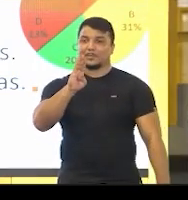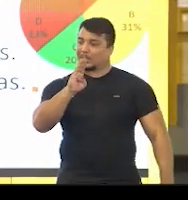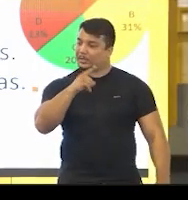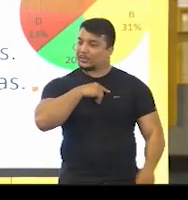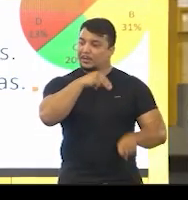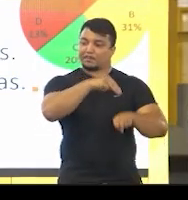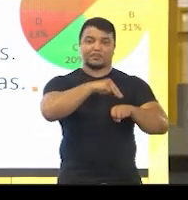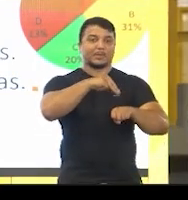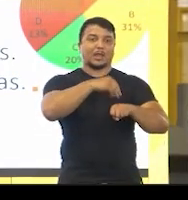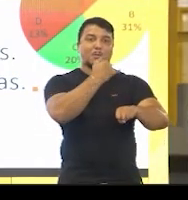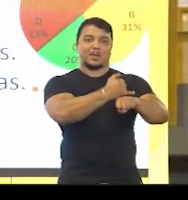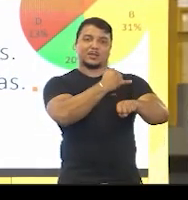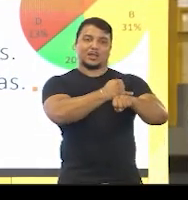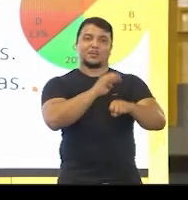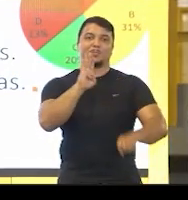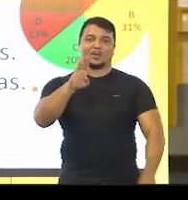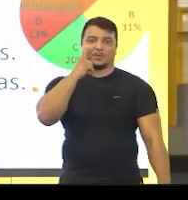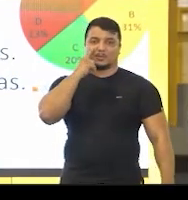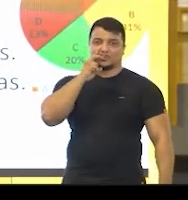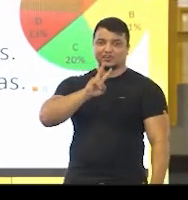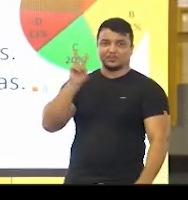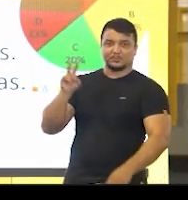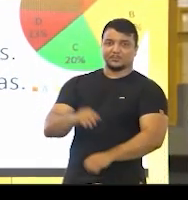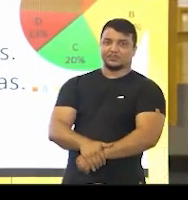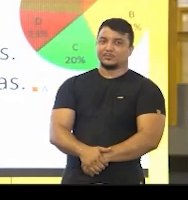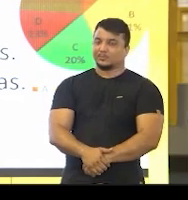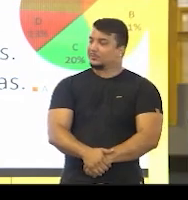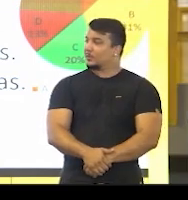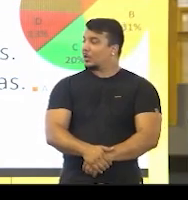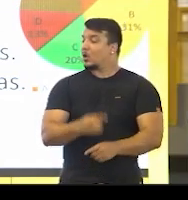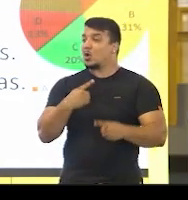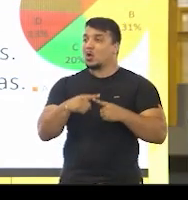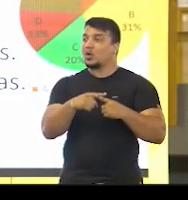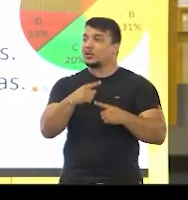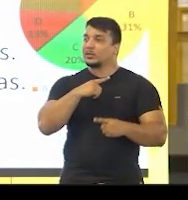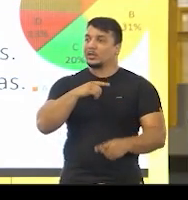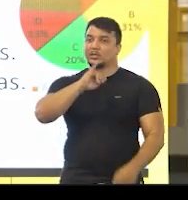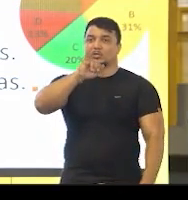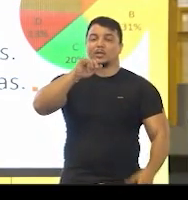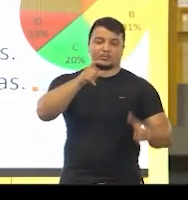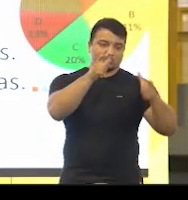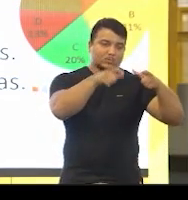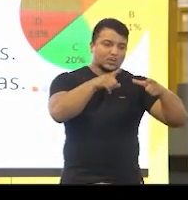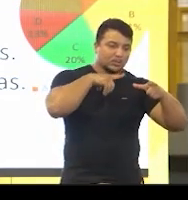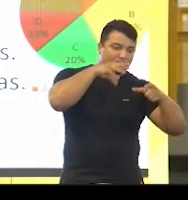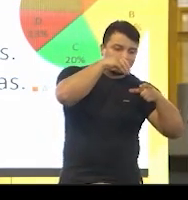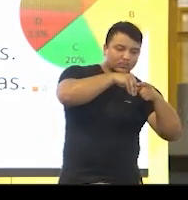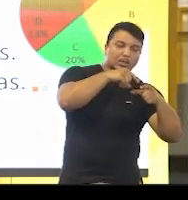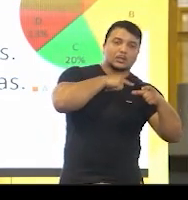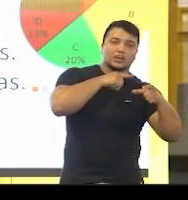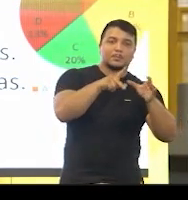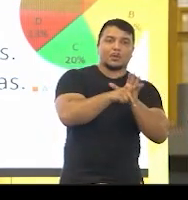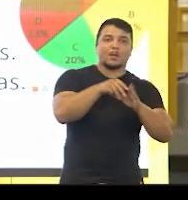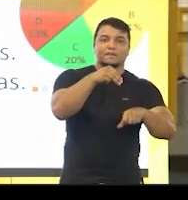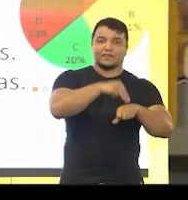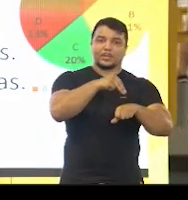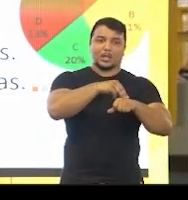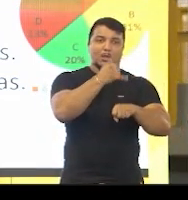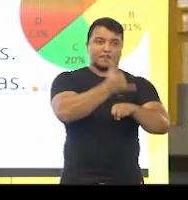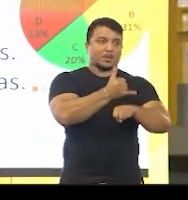de boquinha. Tá certo? Porque, ó, jazidas de minerais